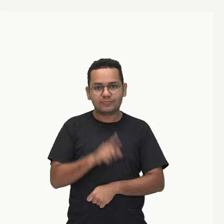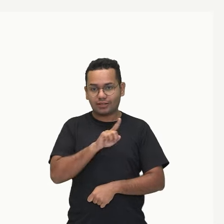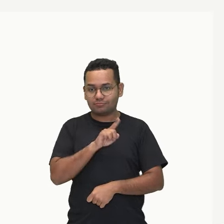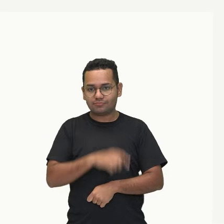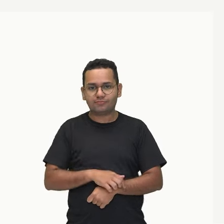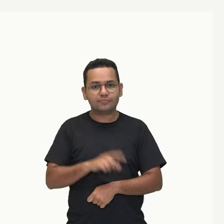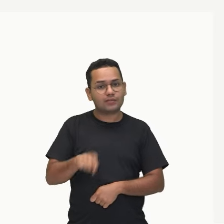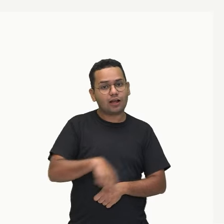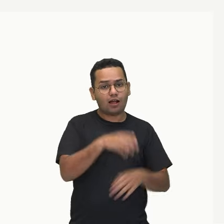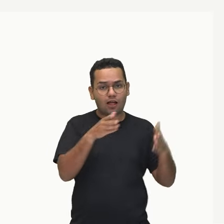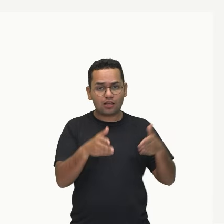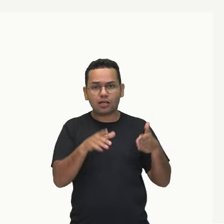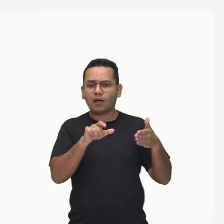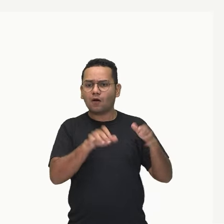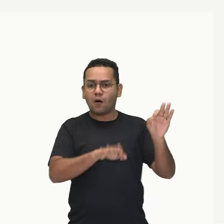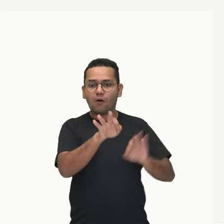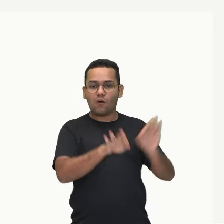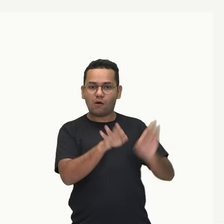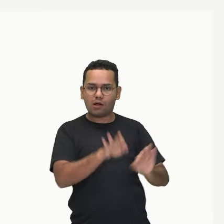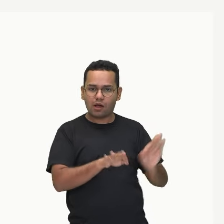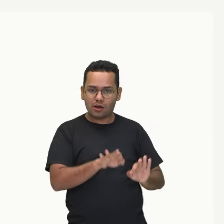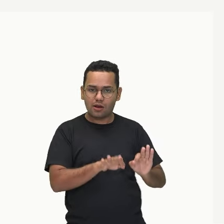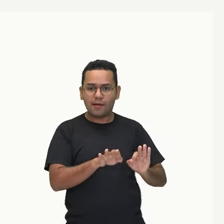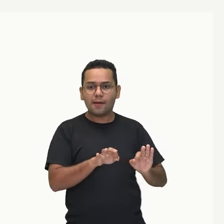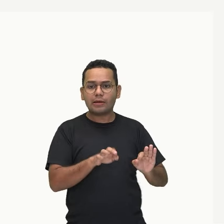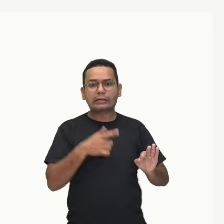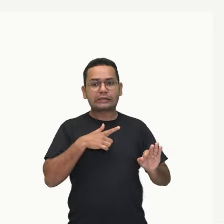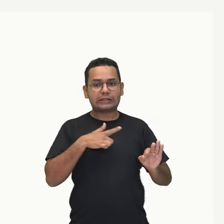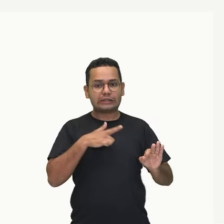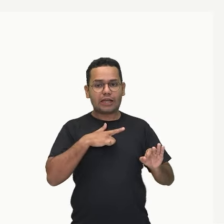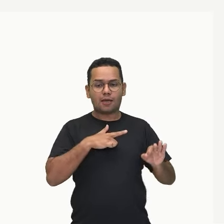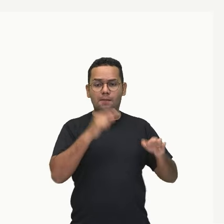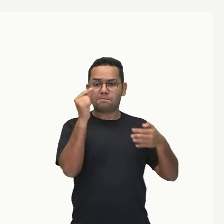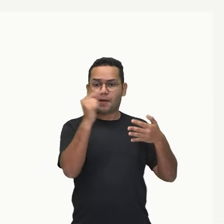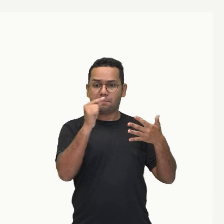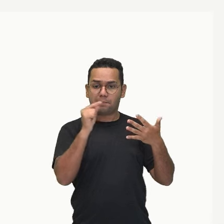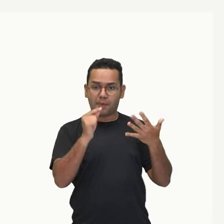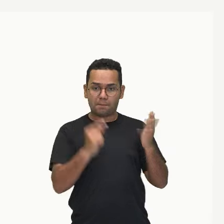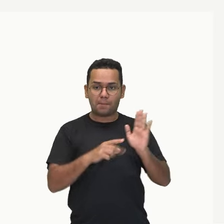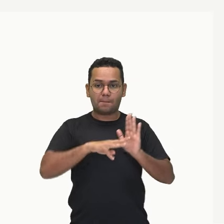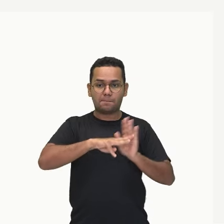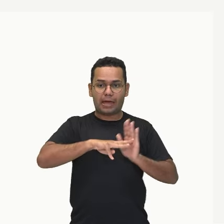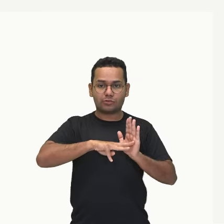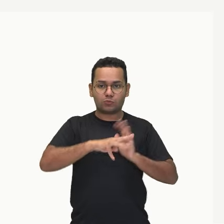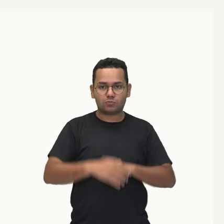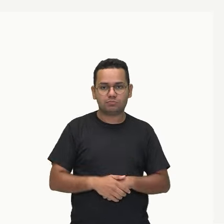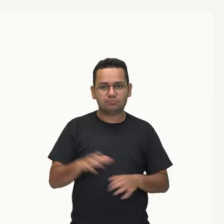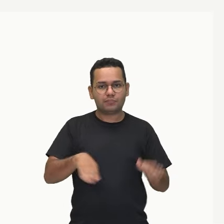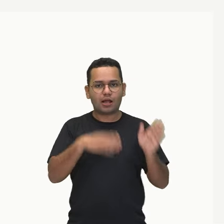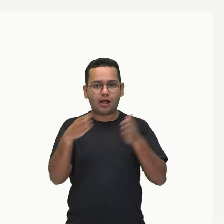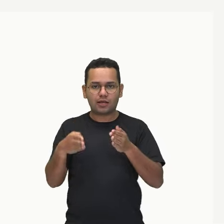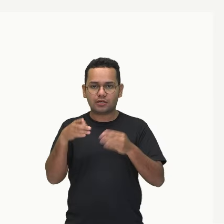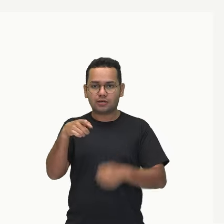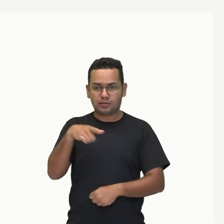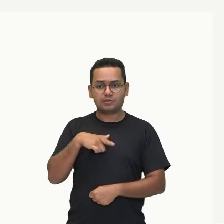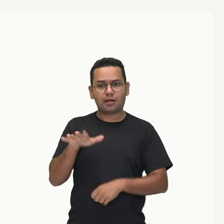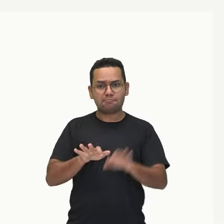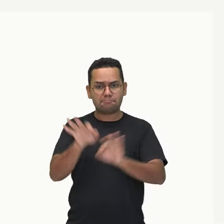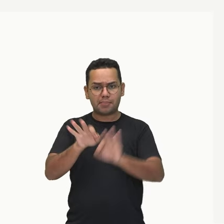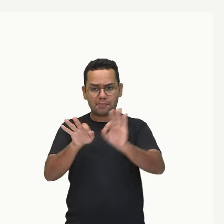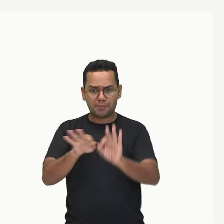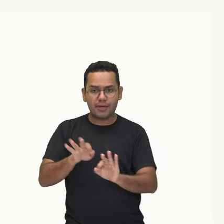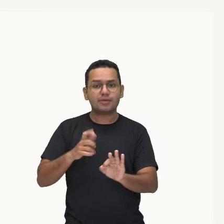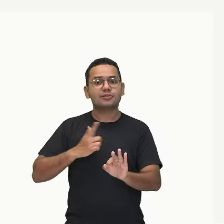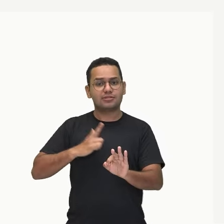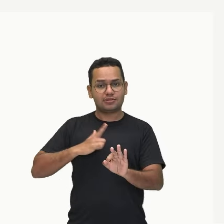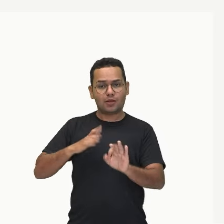O filosófico também é sistemático, porque é um saber lógico racional, tá? Mesmo que não